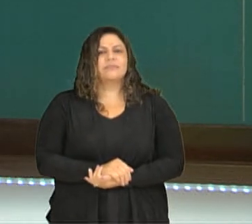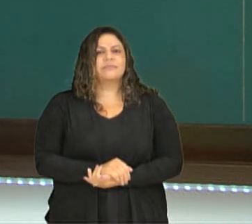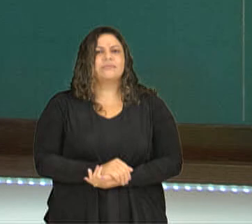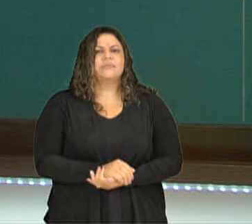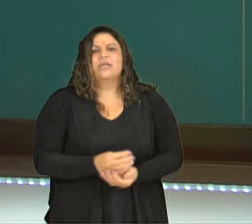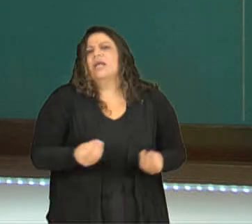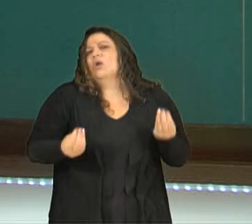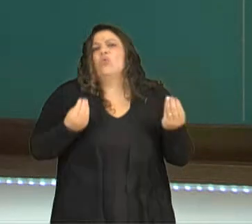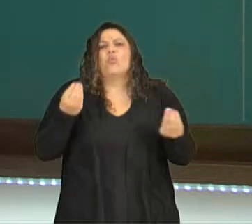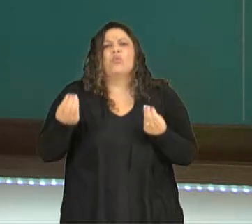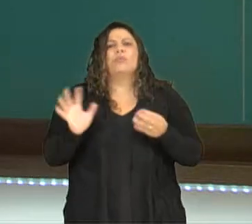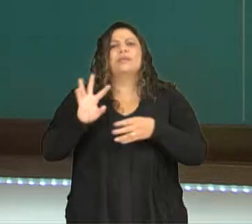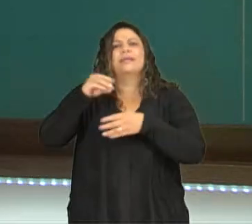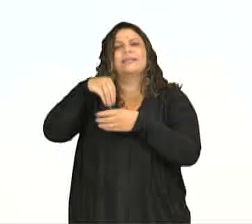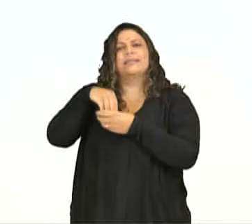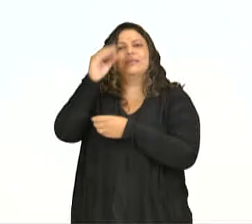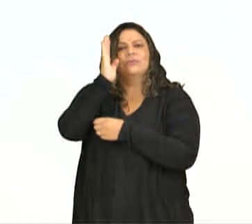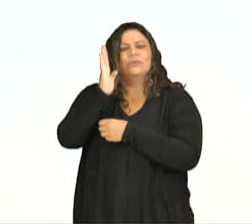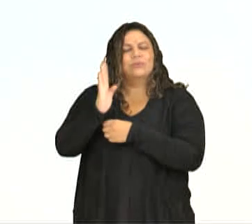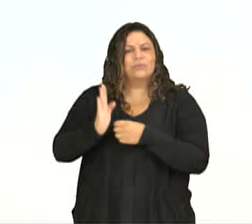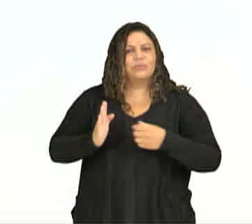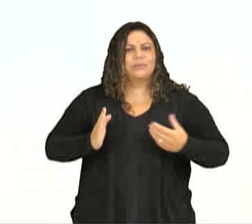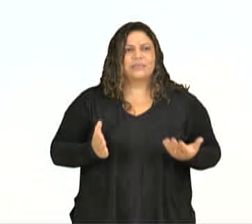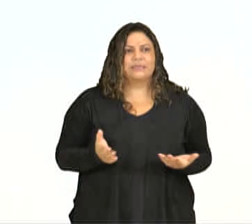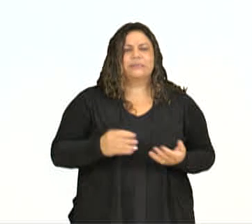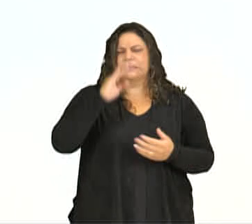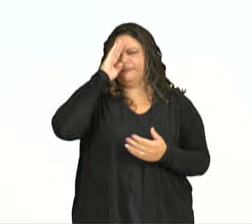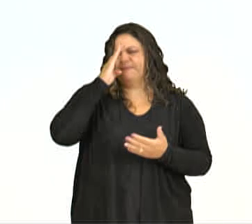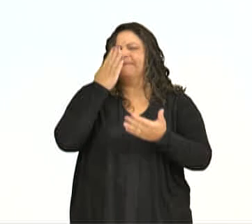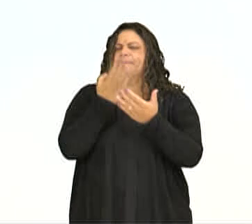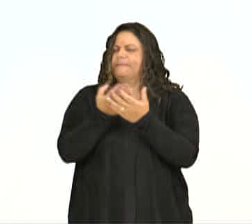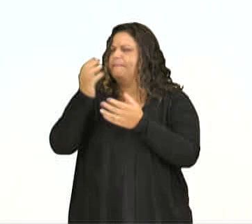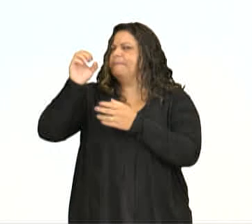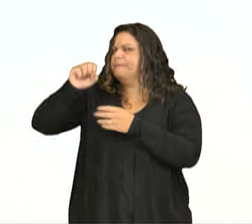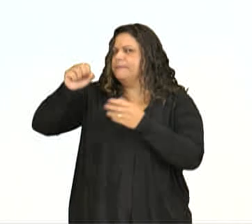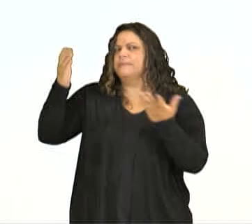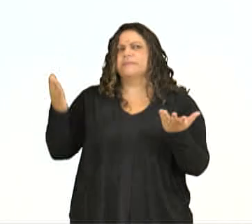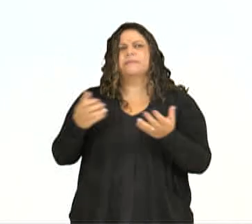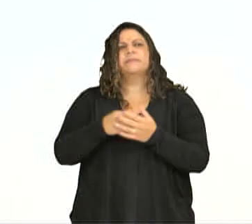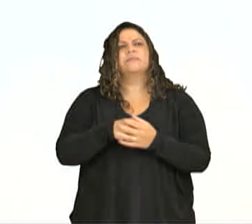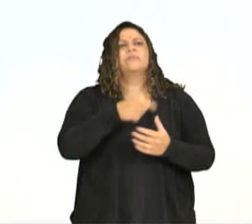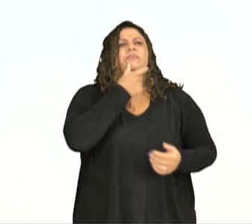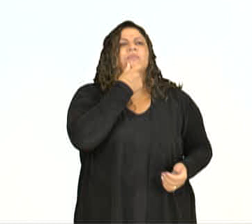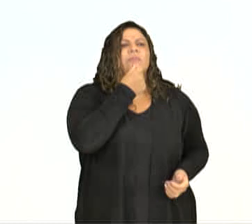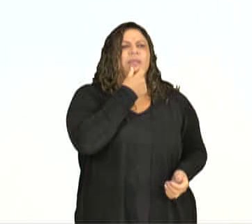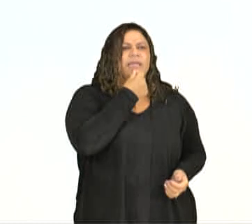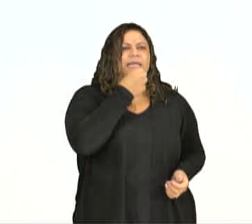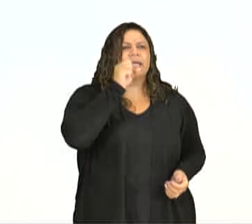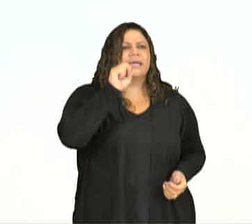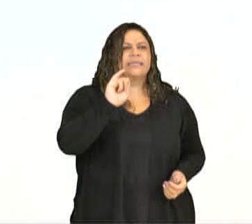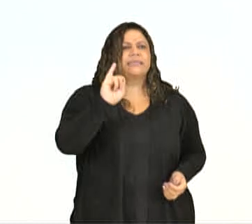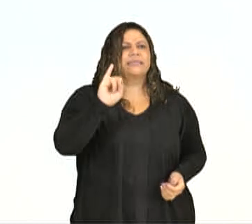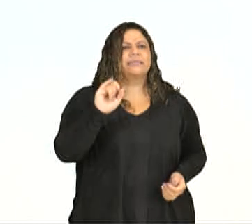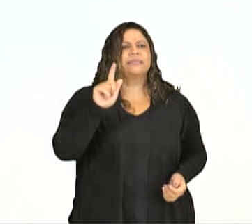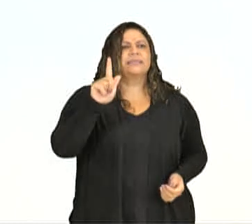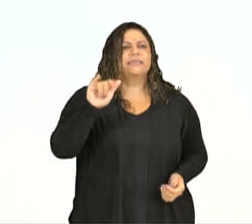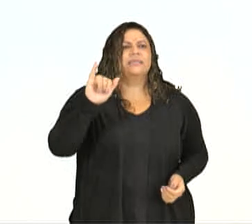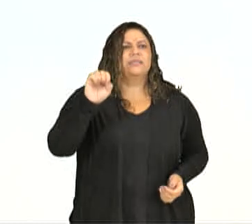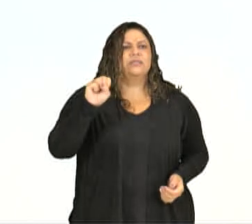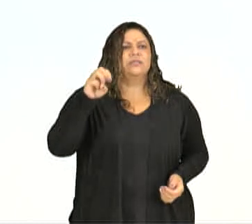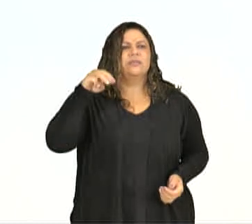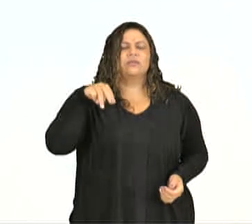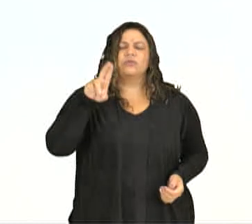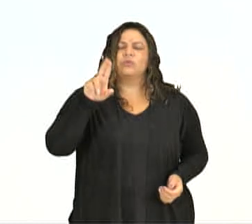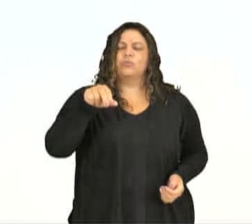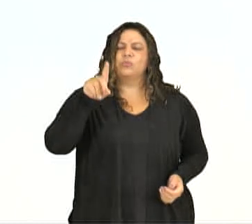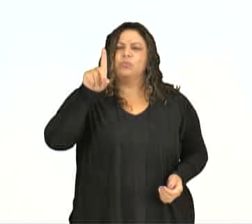E a valsa no Brasil? A gente acredita que Sigismund Neumann introduziu a valsa entre